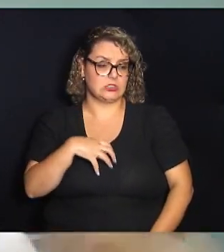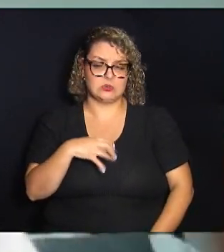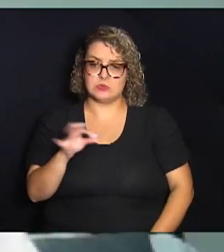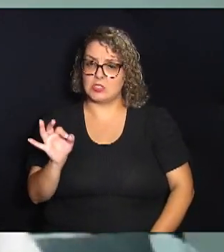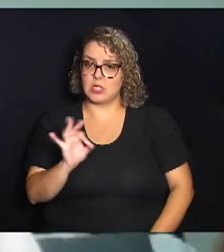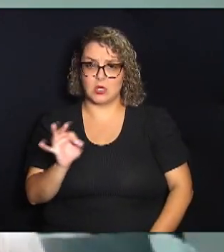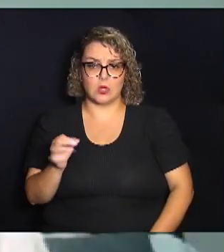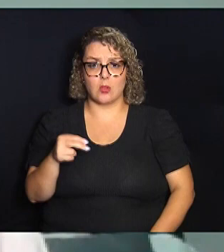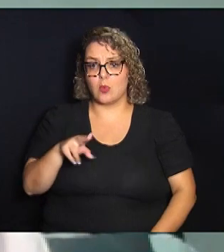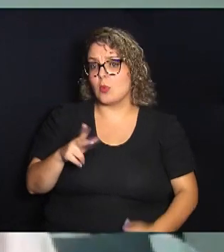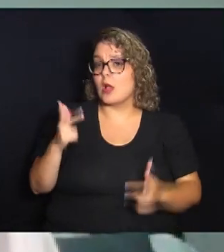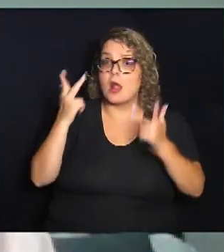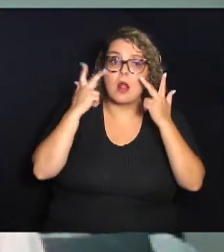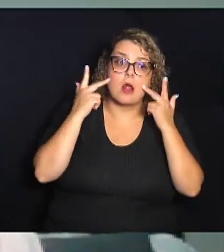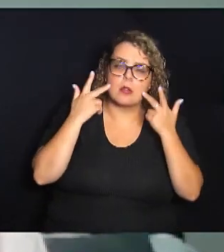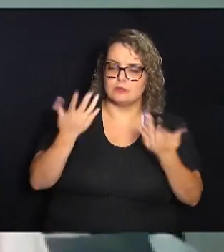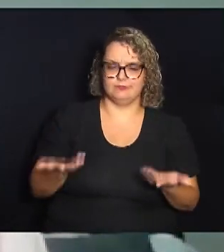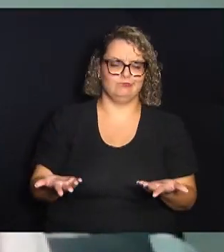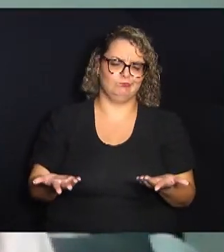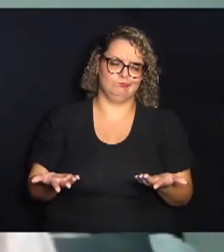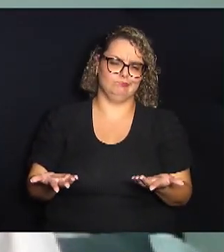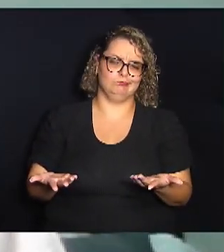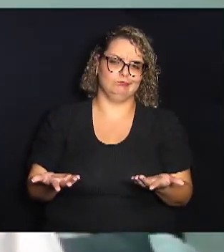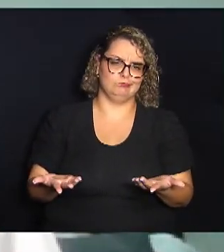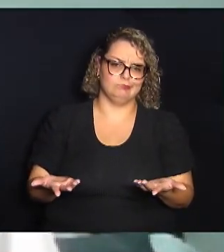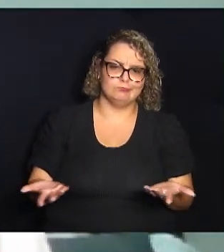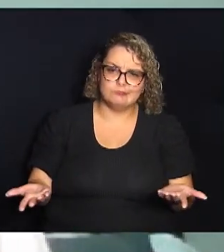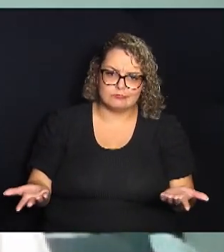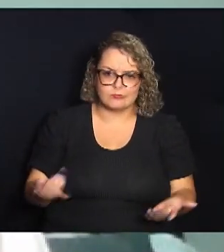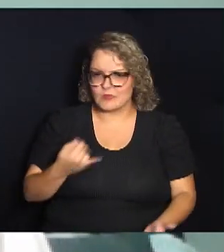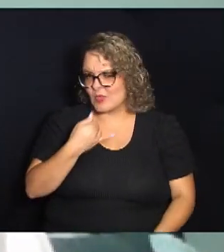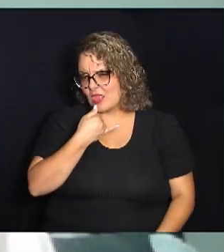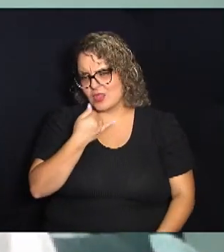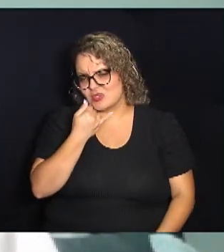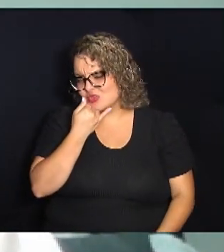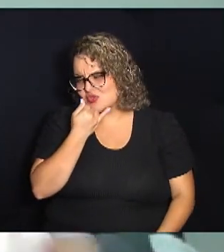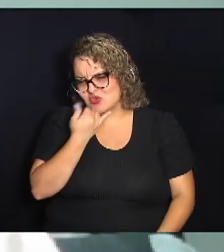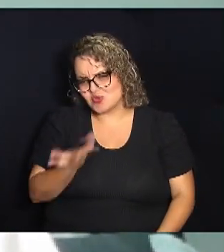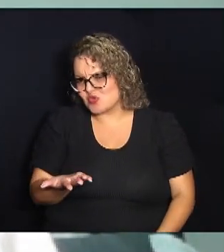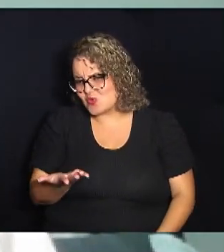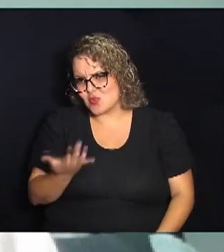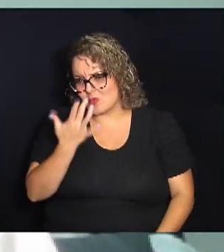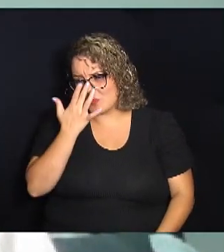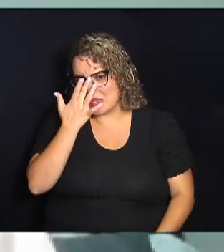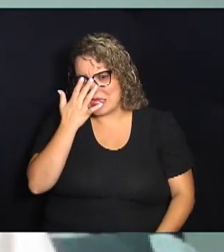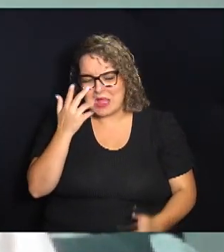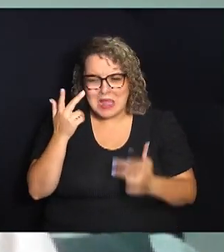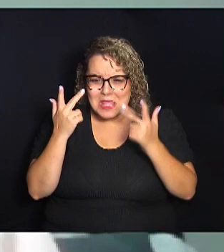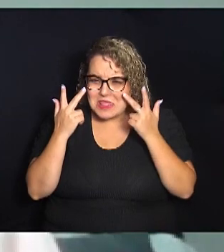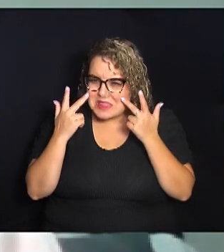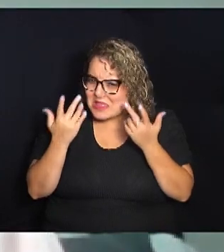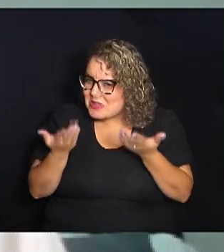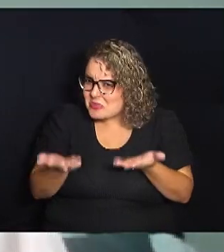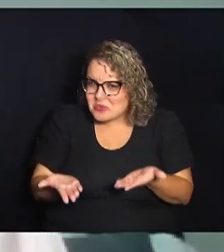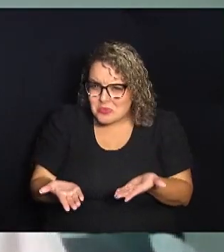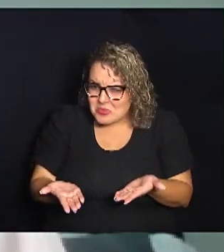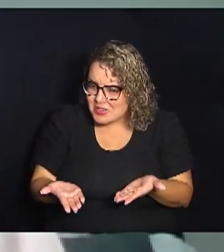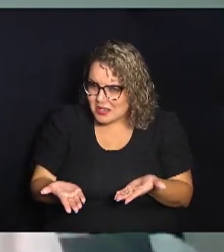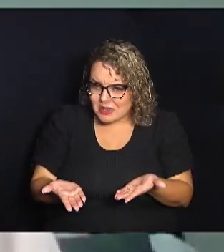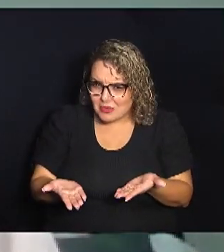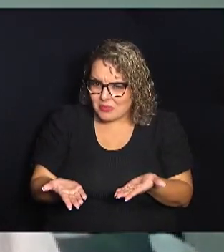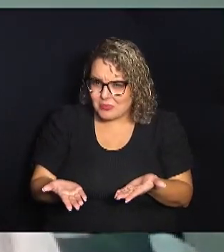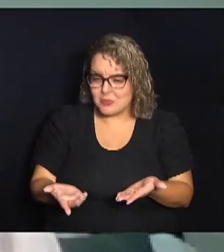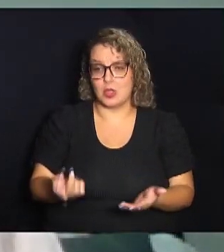ou é natural isso. Olha, desculpe a franqueza, natural isso?